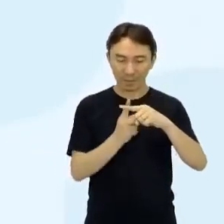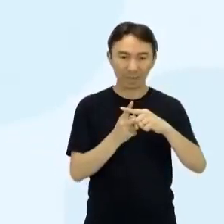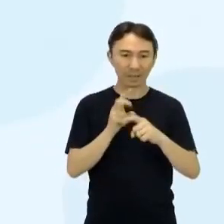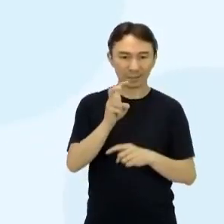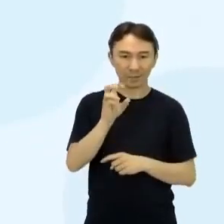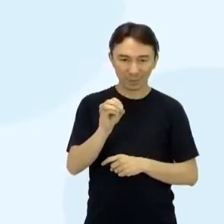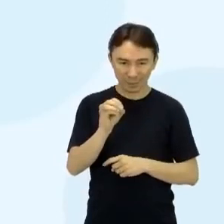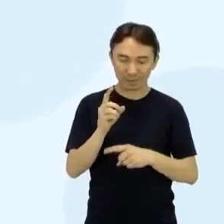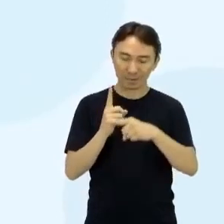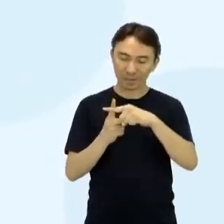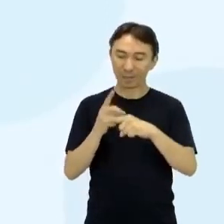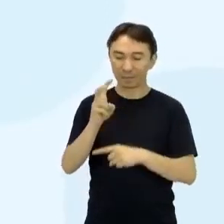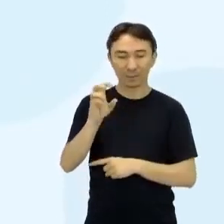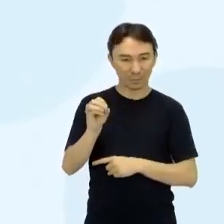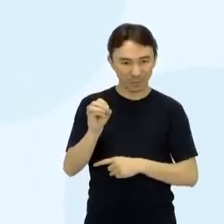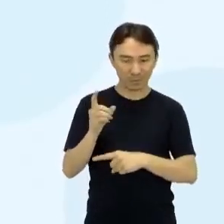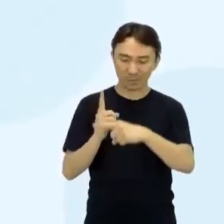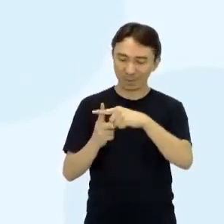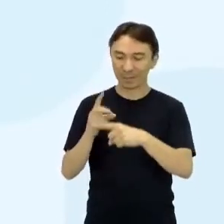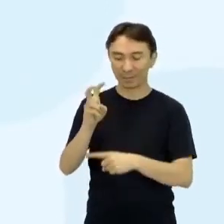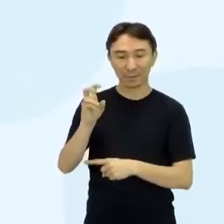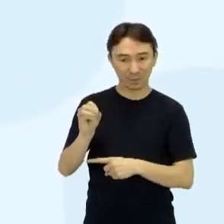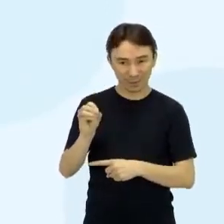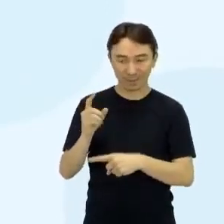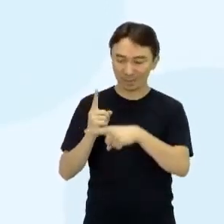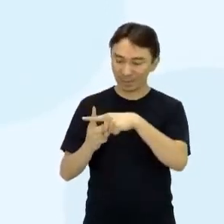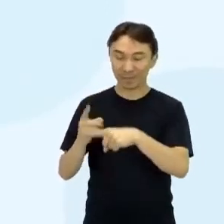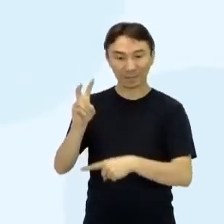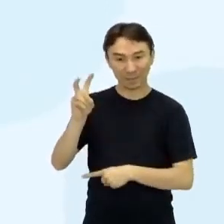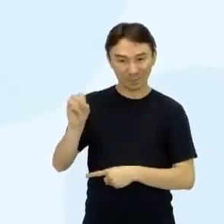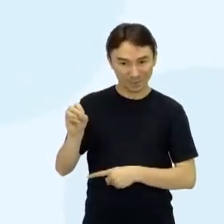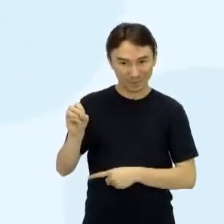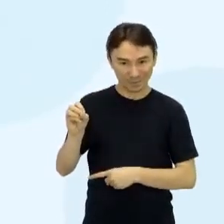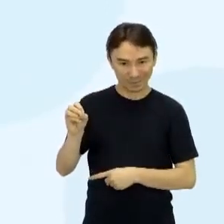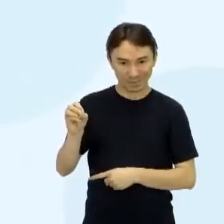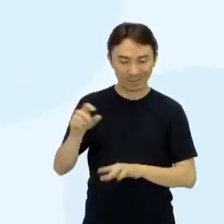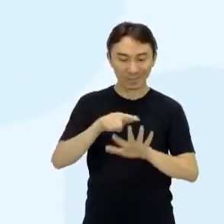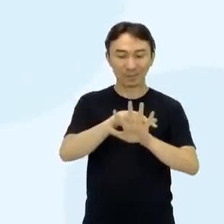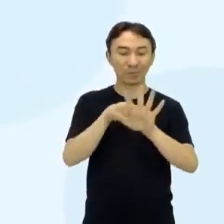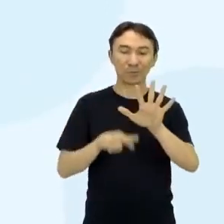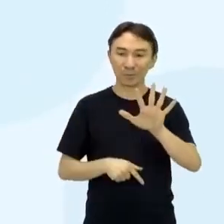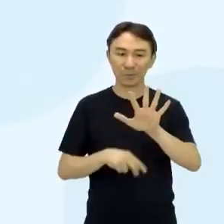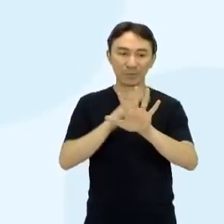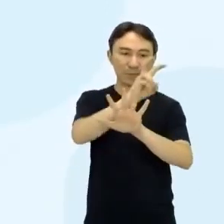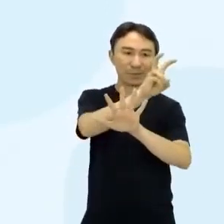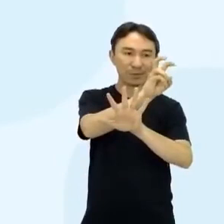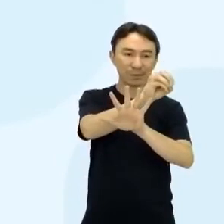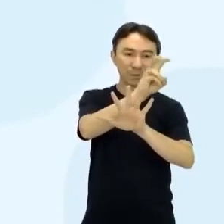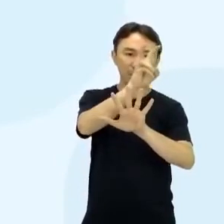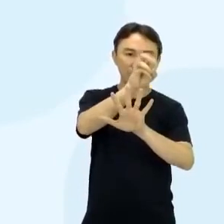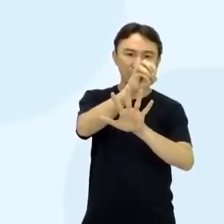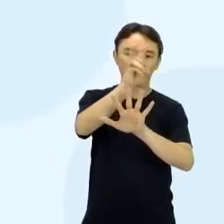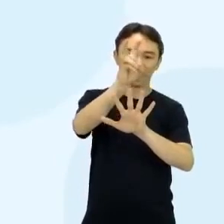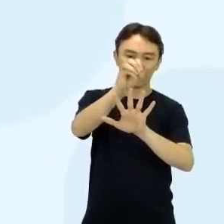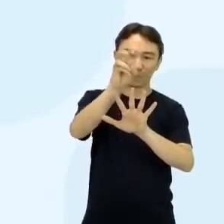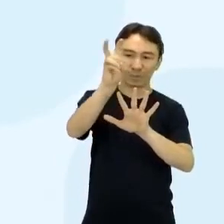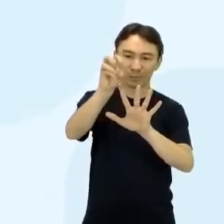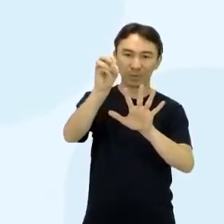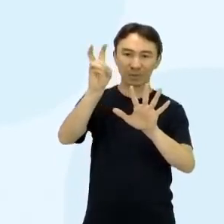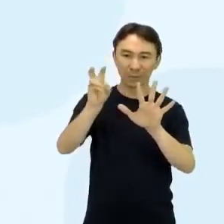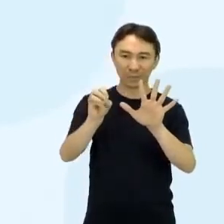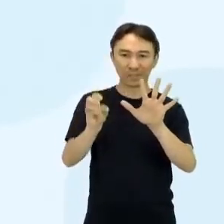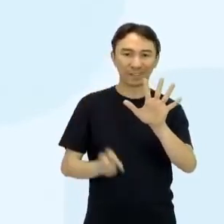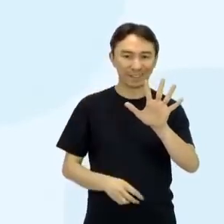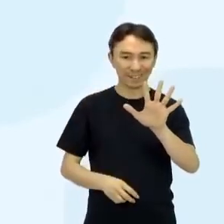50 mais 50. Então, eu tenho 5 vezes os 50. Olha ali que legal, tá? Então, tá aí, ó. Da